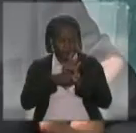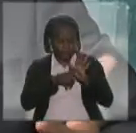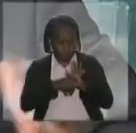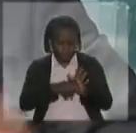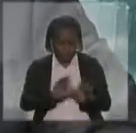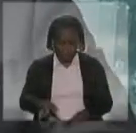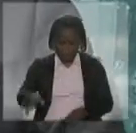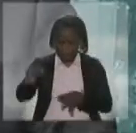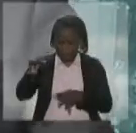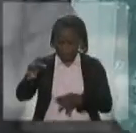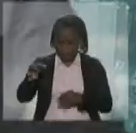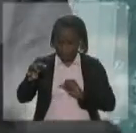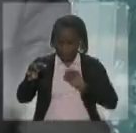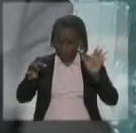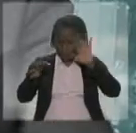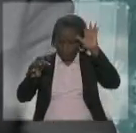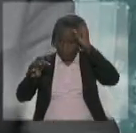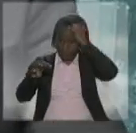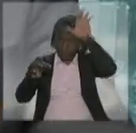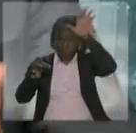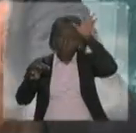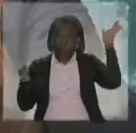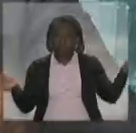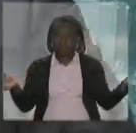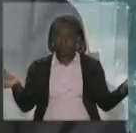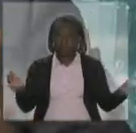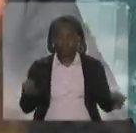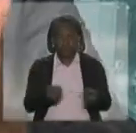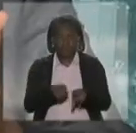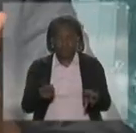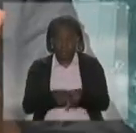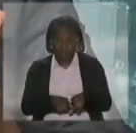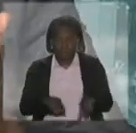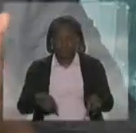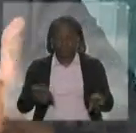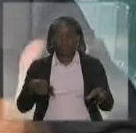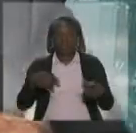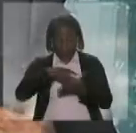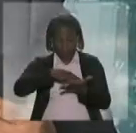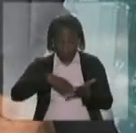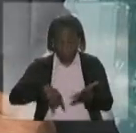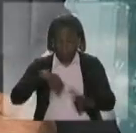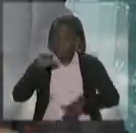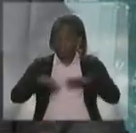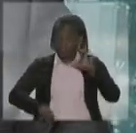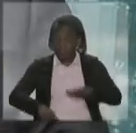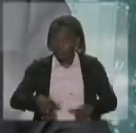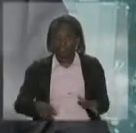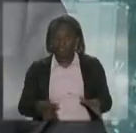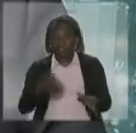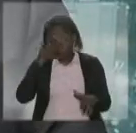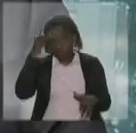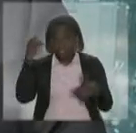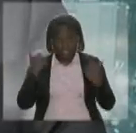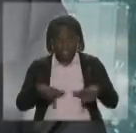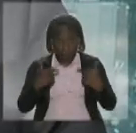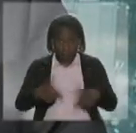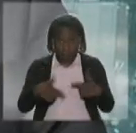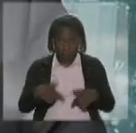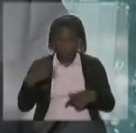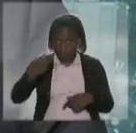contratos de valores expressivos e contratos que às vezes faz um trabalhador